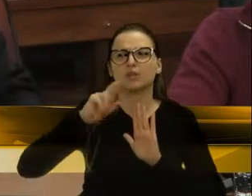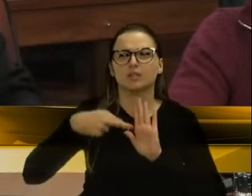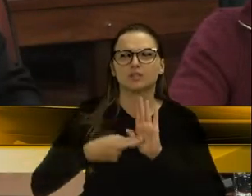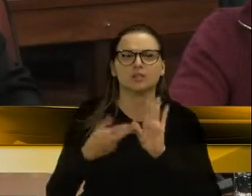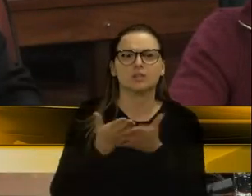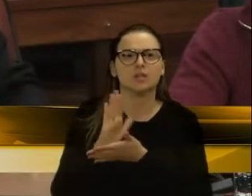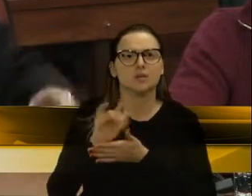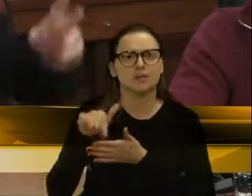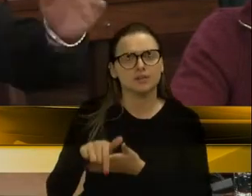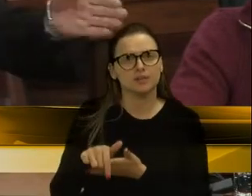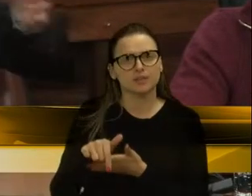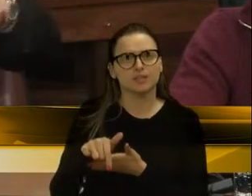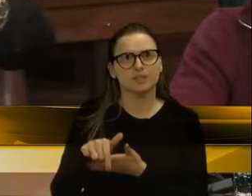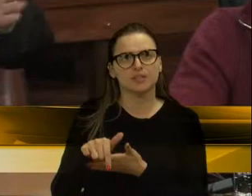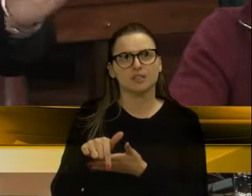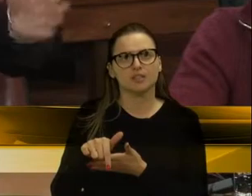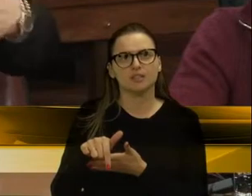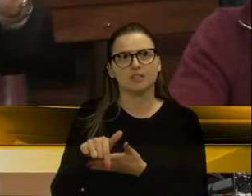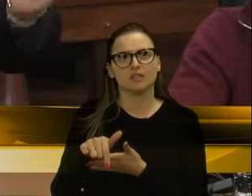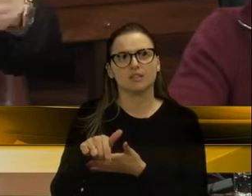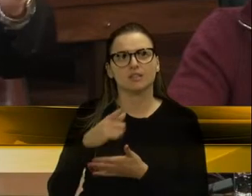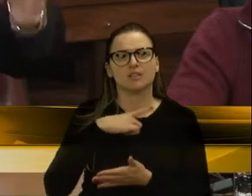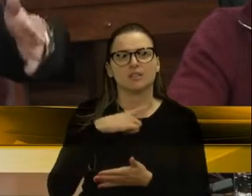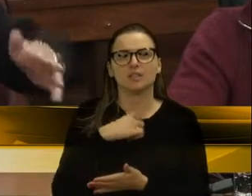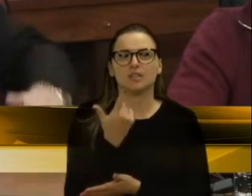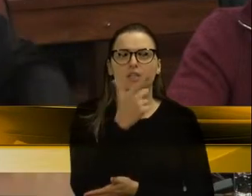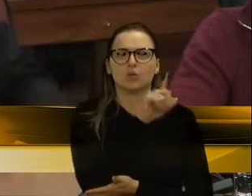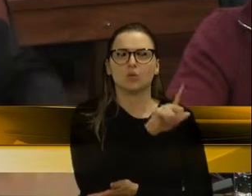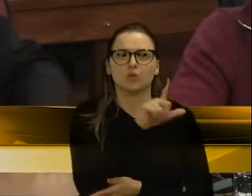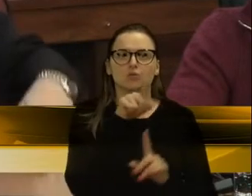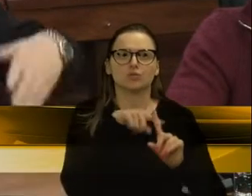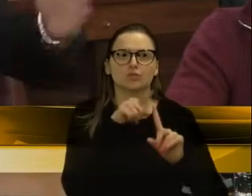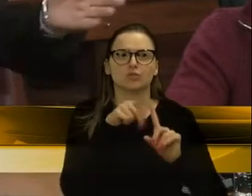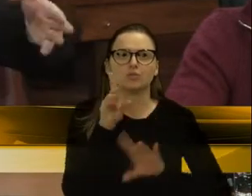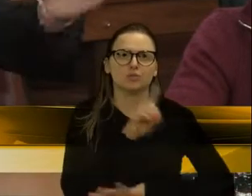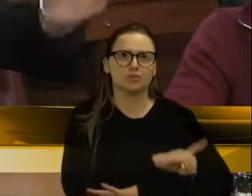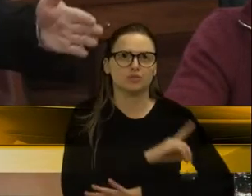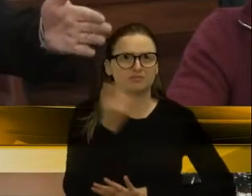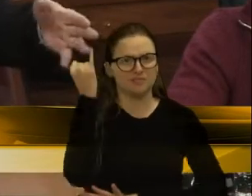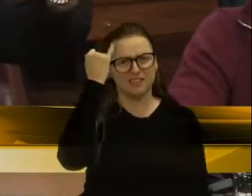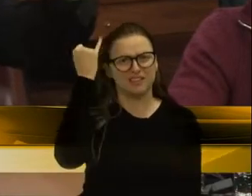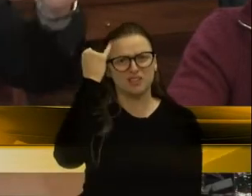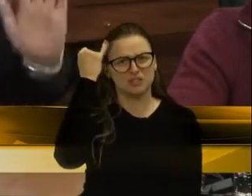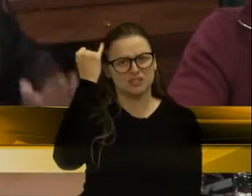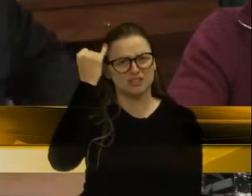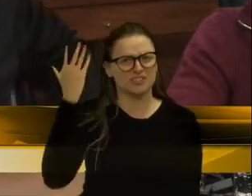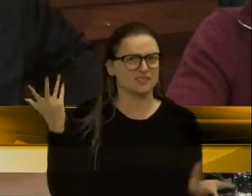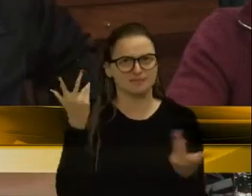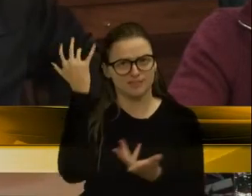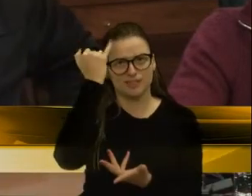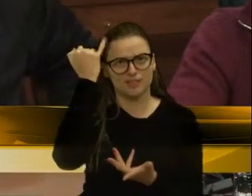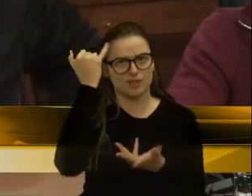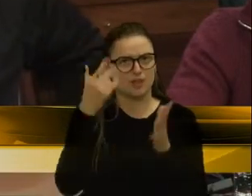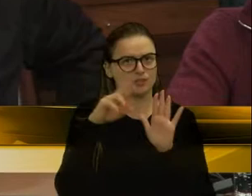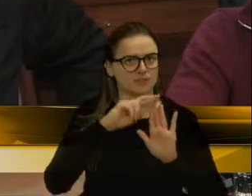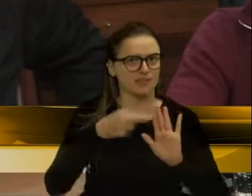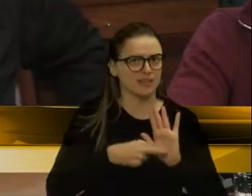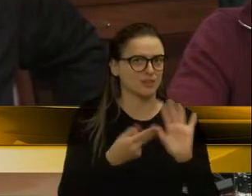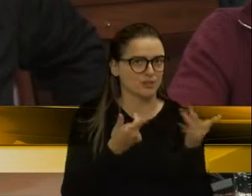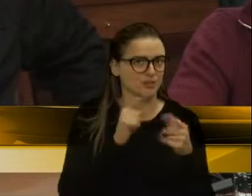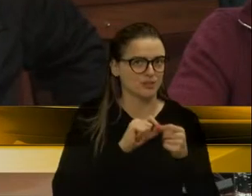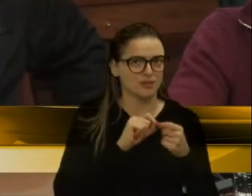na casa e que define outros tipos de datas a e tal mas notícia para nós né feita à época não sei